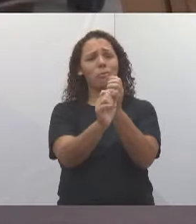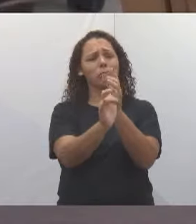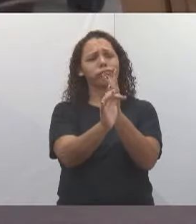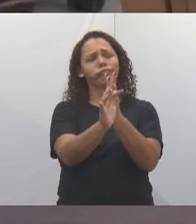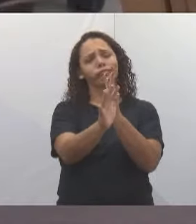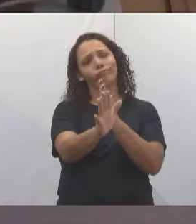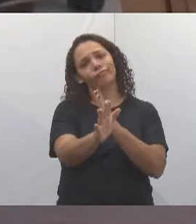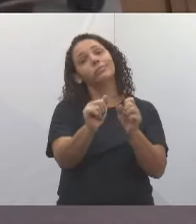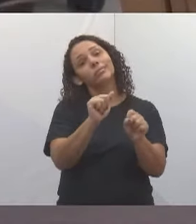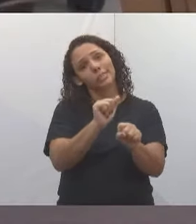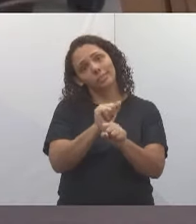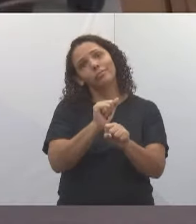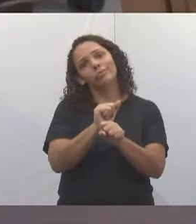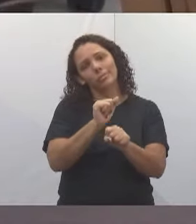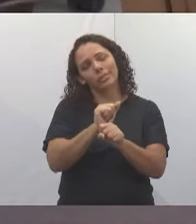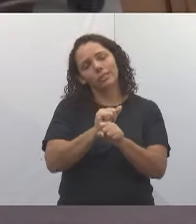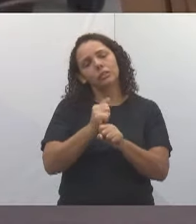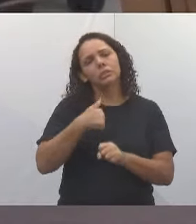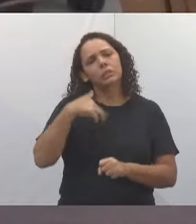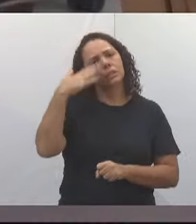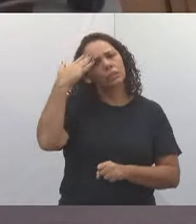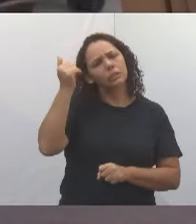que é feito